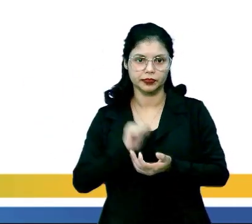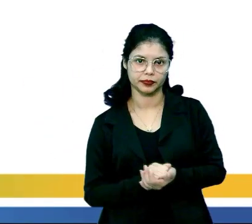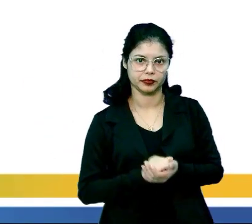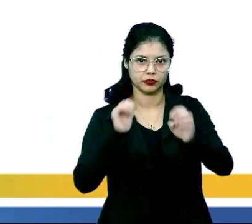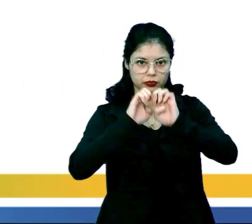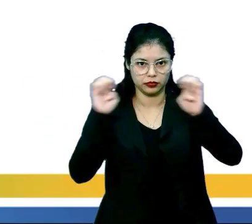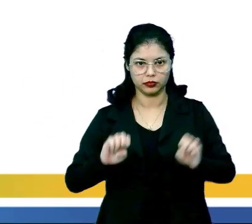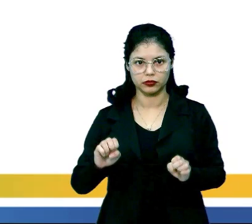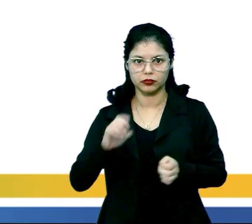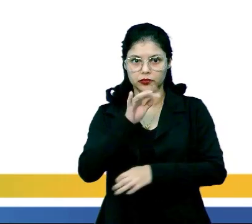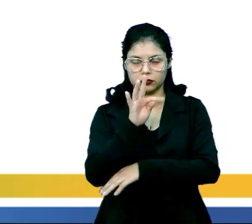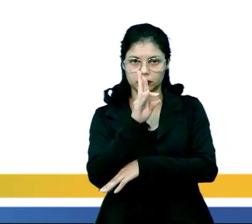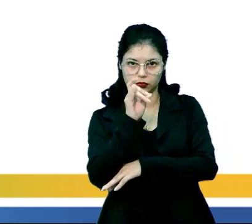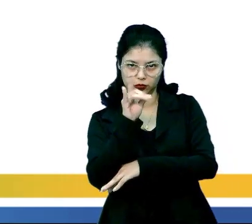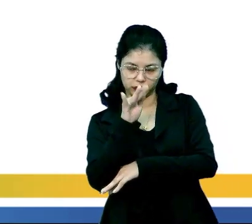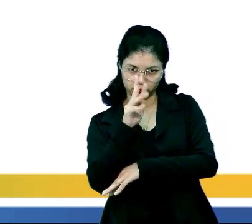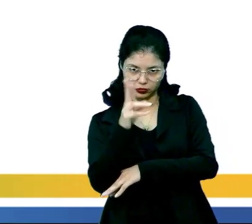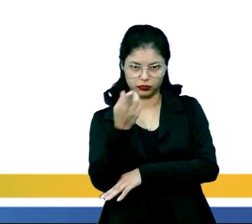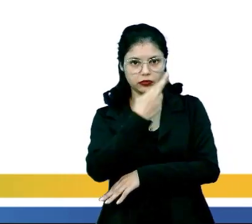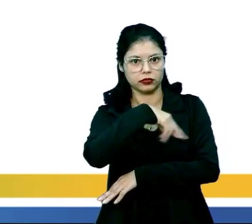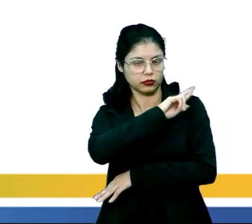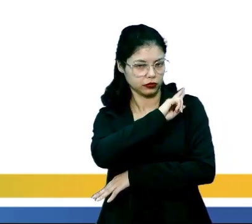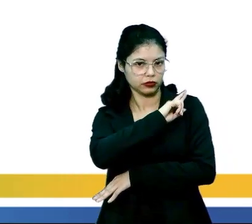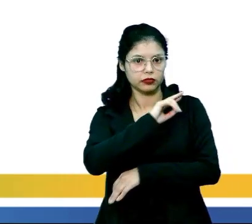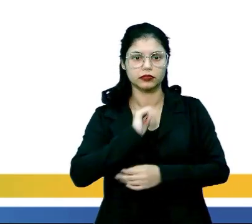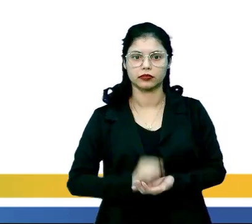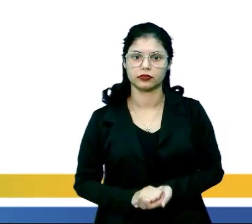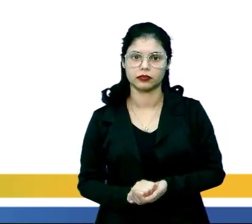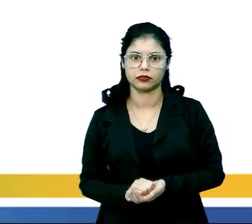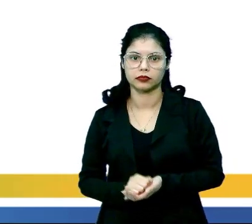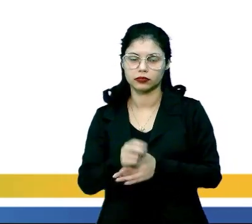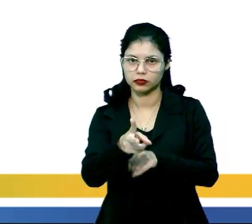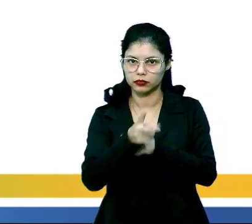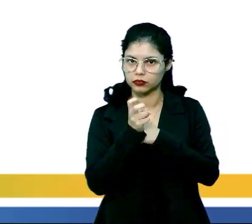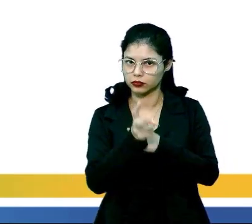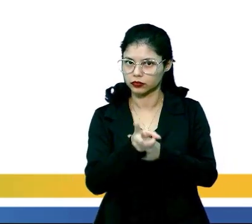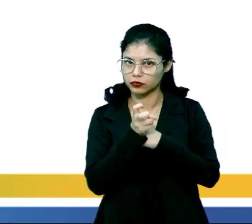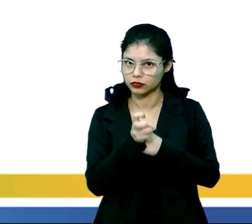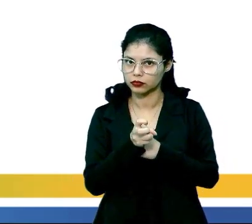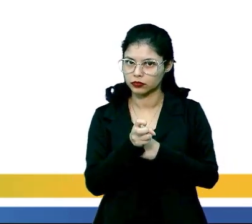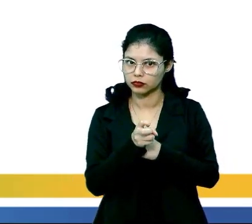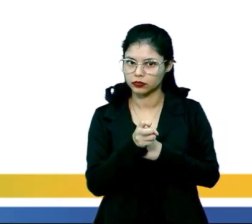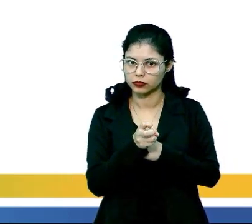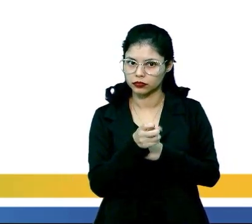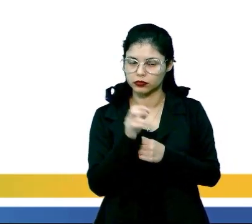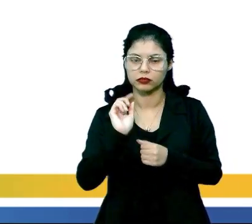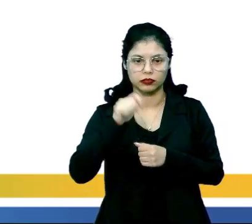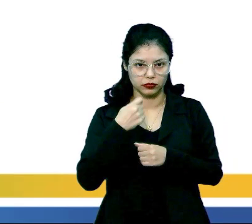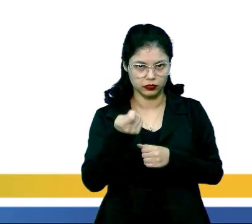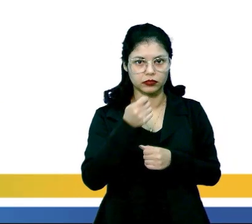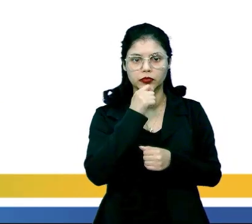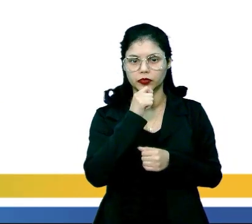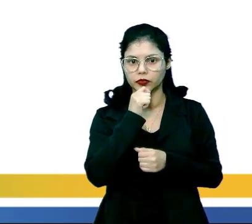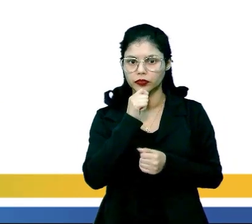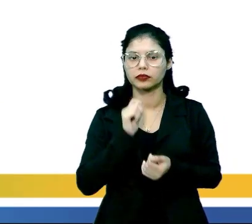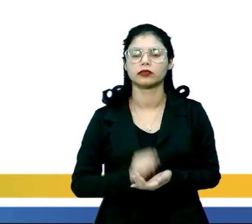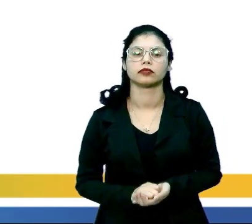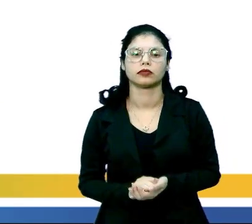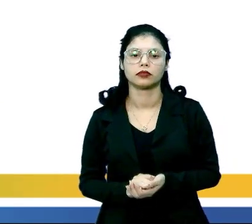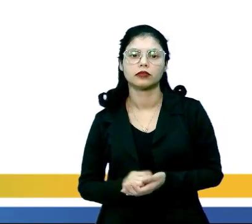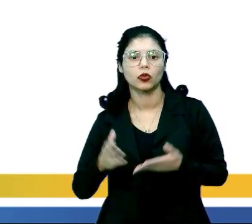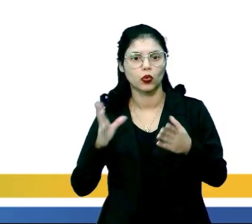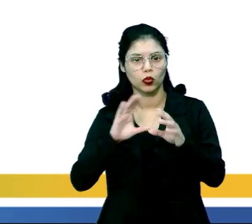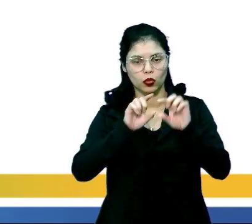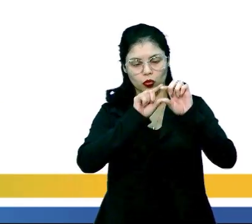estruturas. Dendritos, que é responsável por quê? Captar estímulos. Seguidos tem um